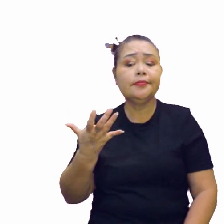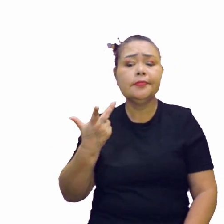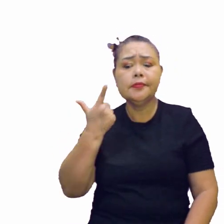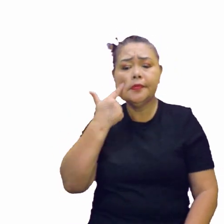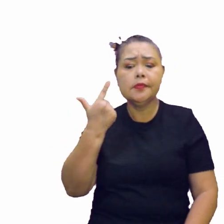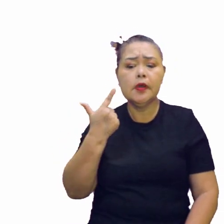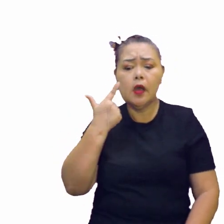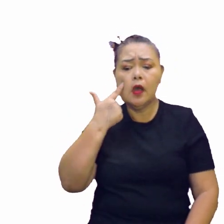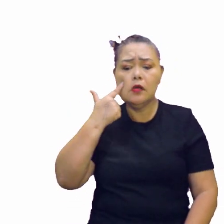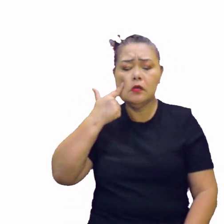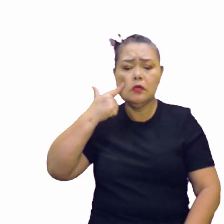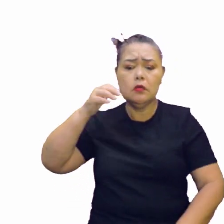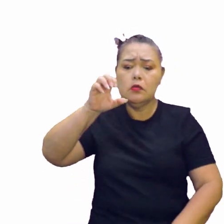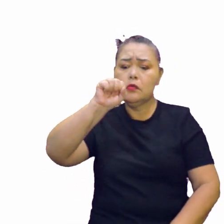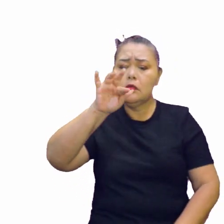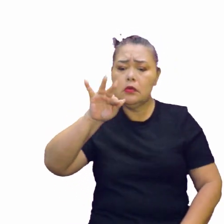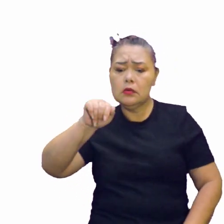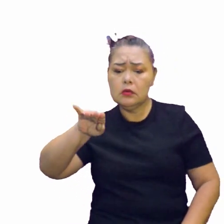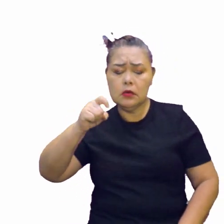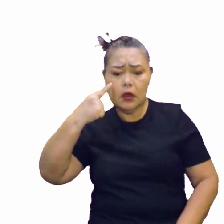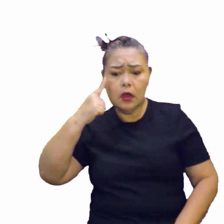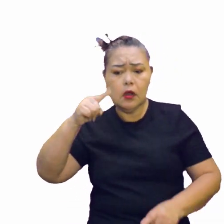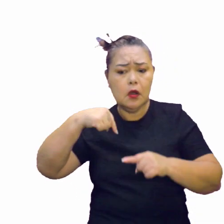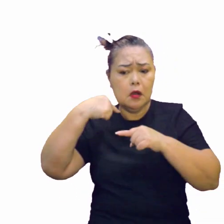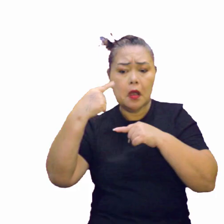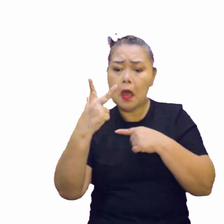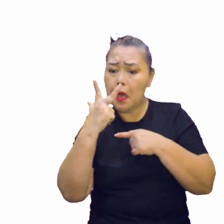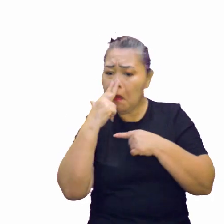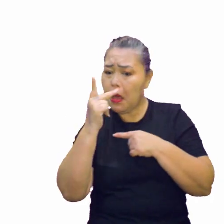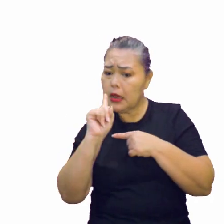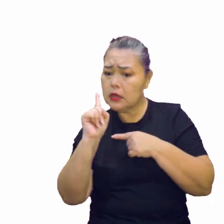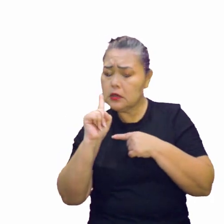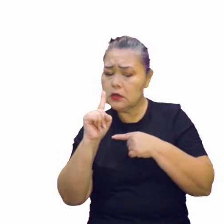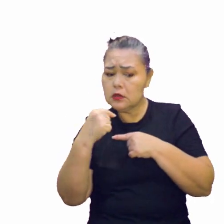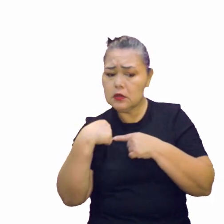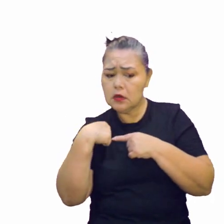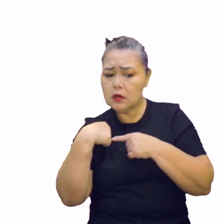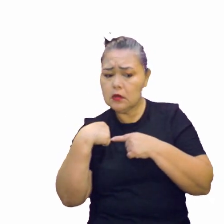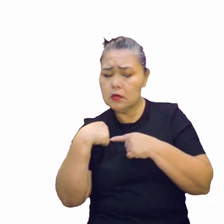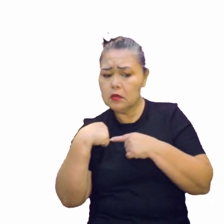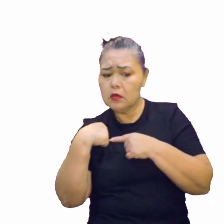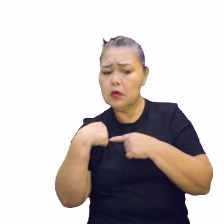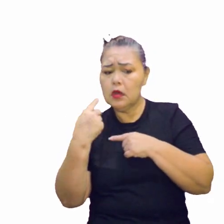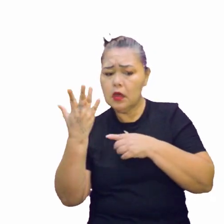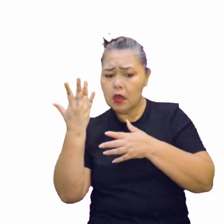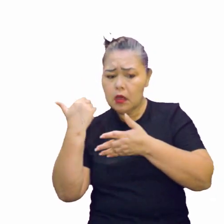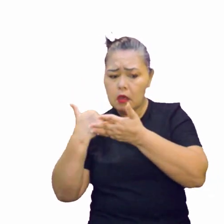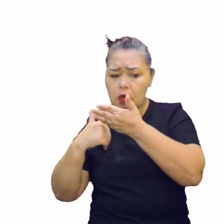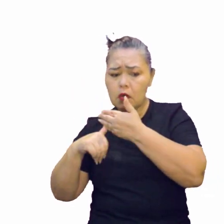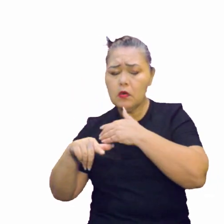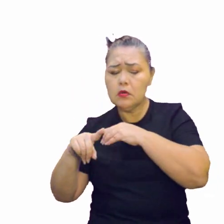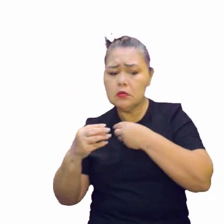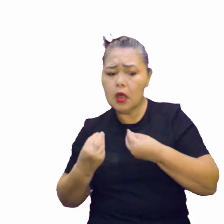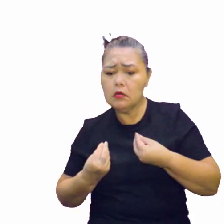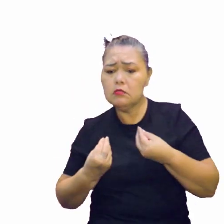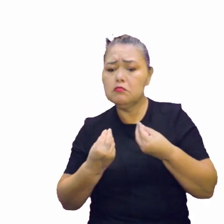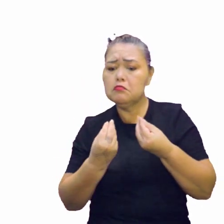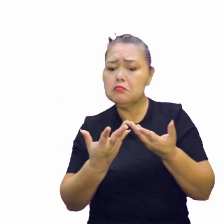safra implantado, nem parece que nós estamos contemplando determinadas